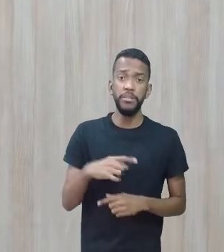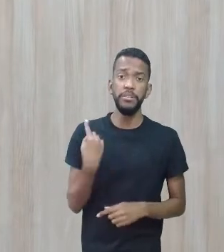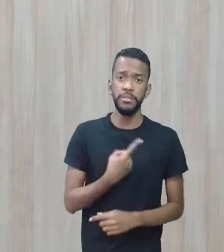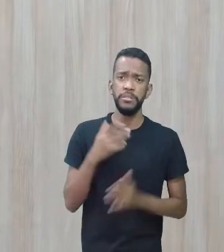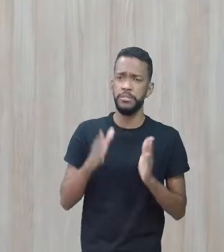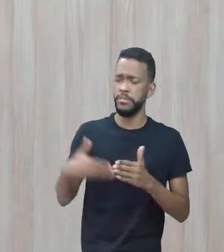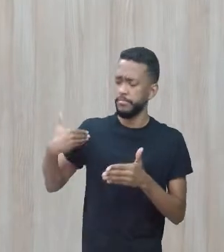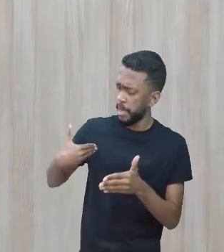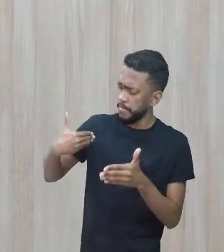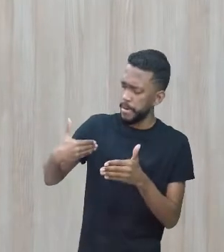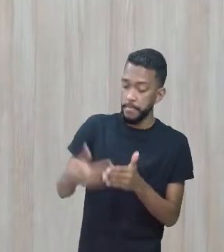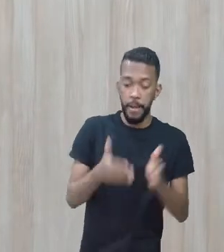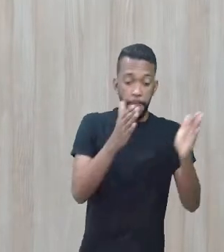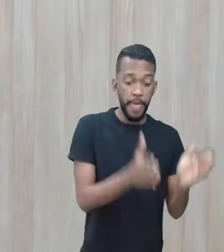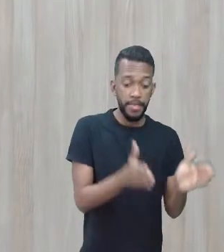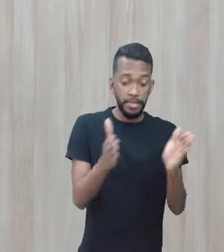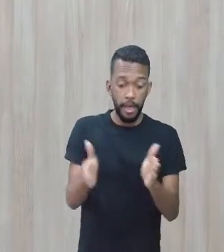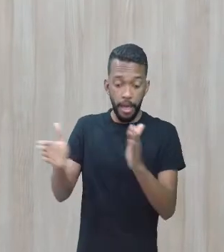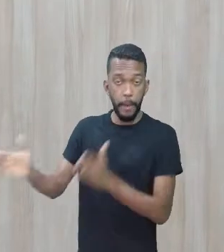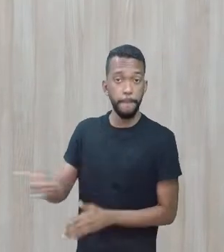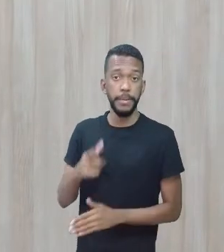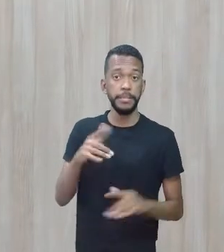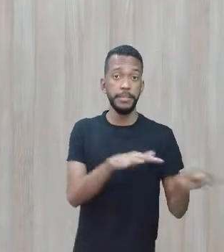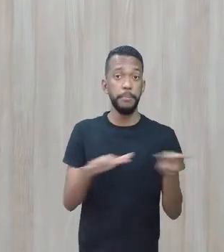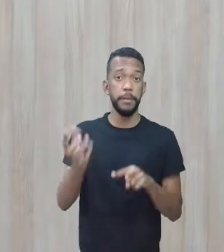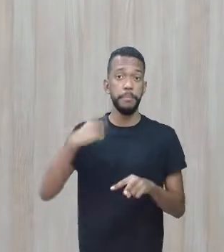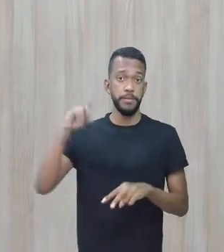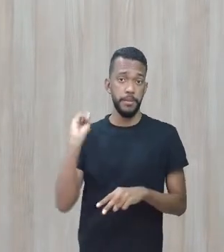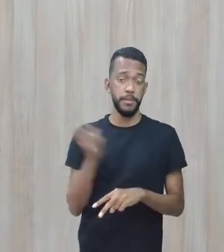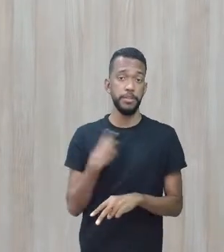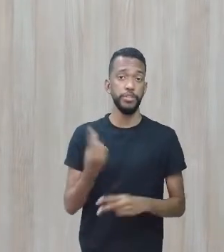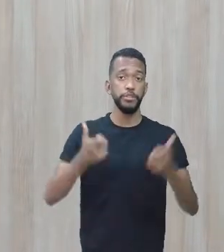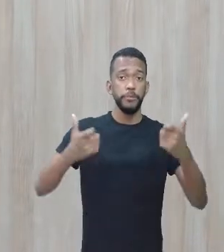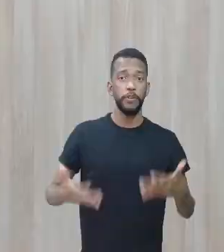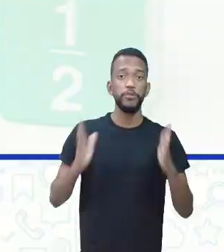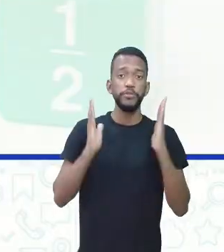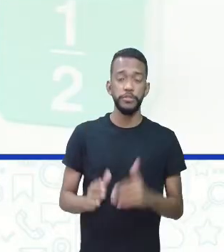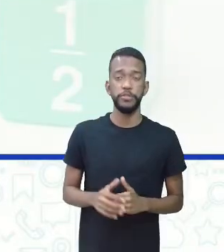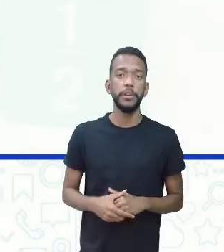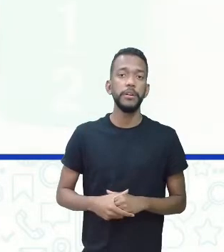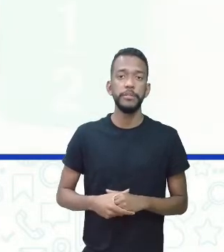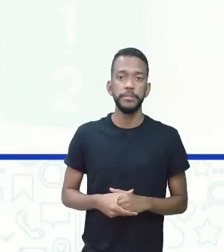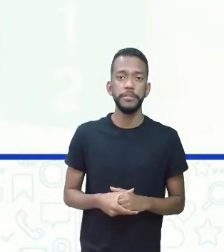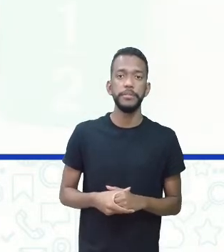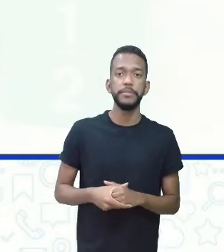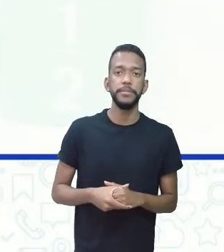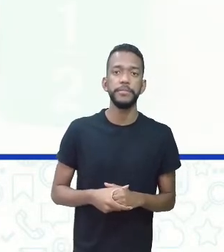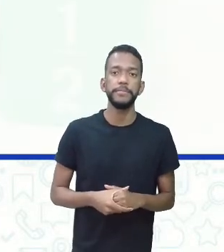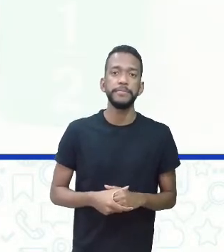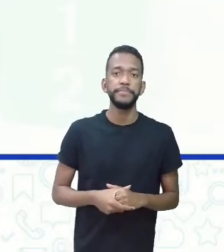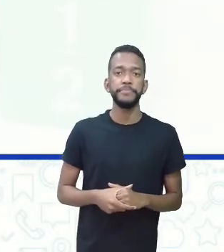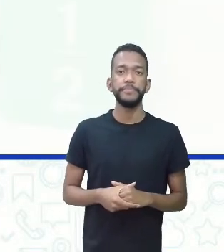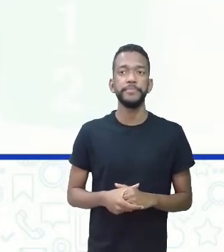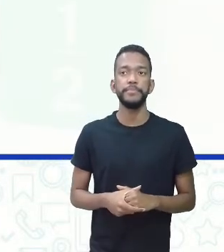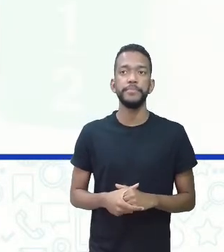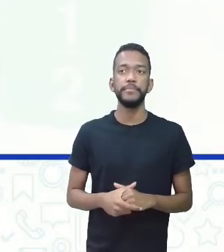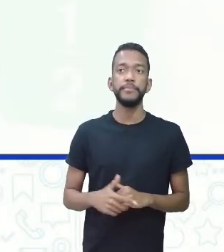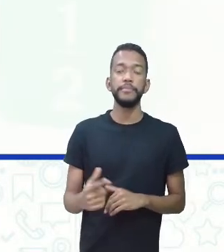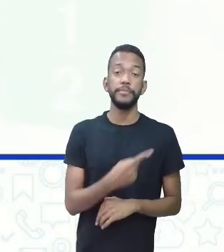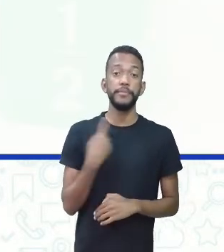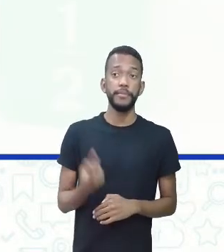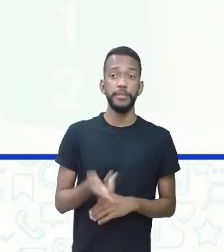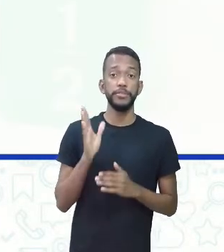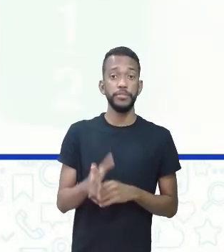que a gente passou na semana passada falando sobre isso. Vamos dar uma olhadinha aqui. A gente viu a composição de